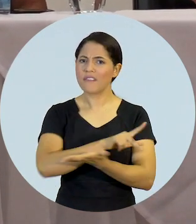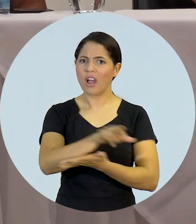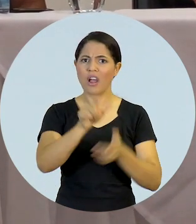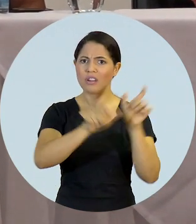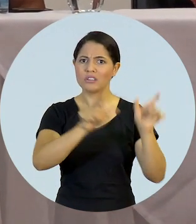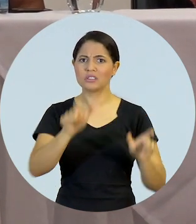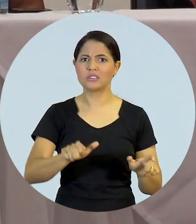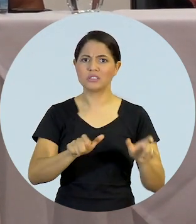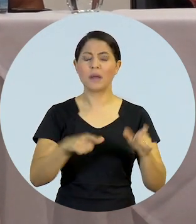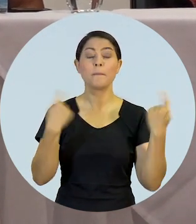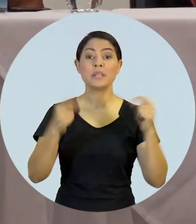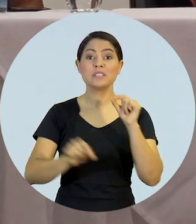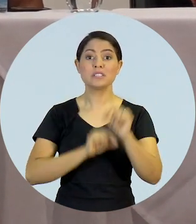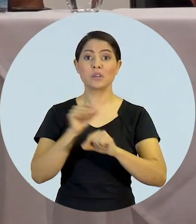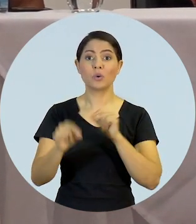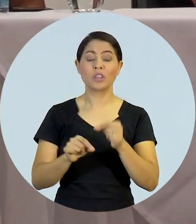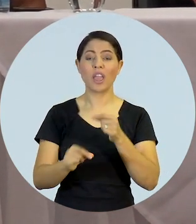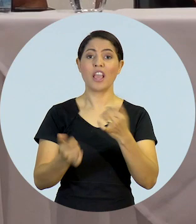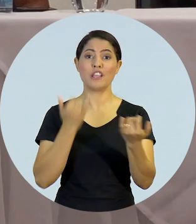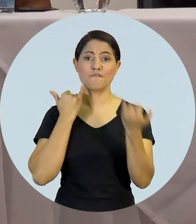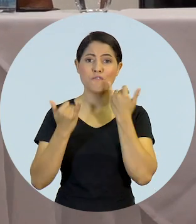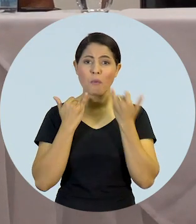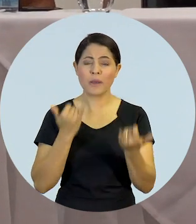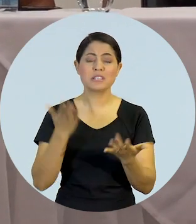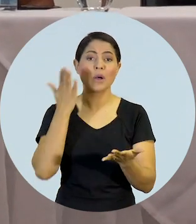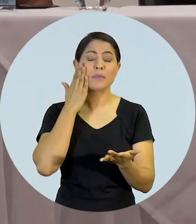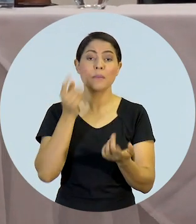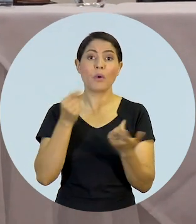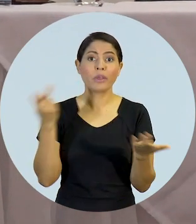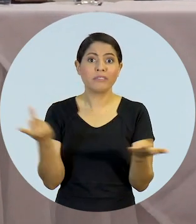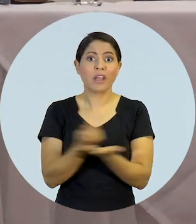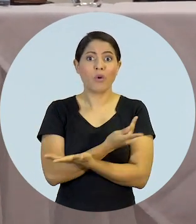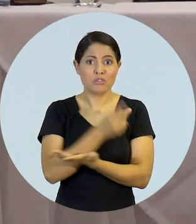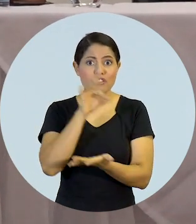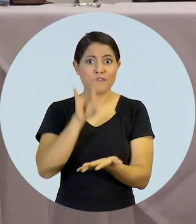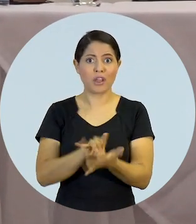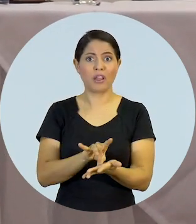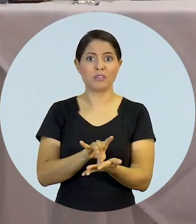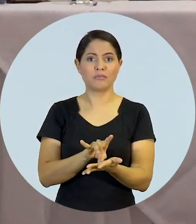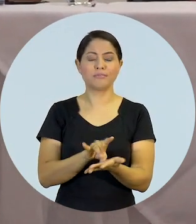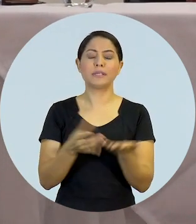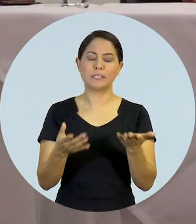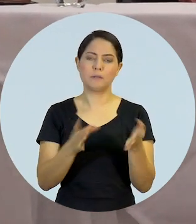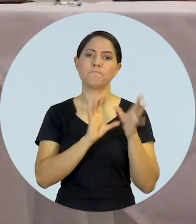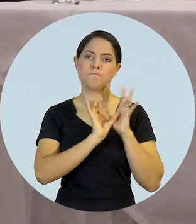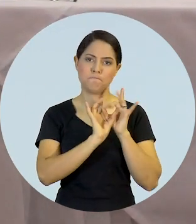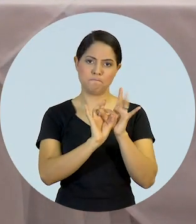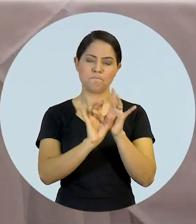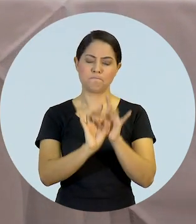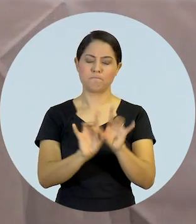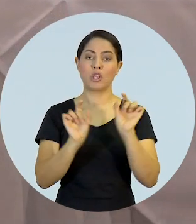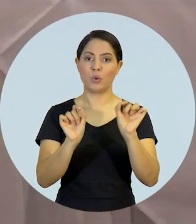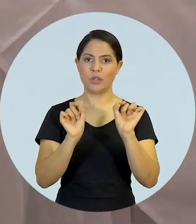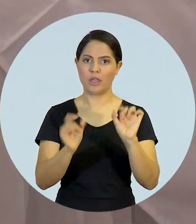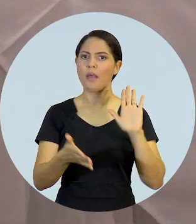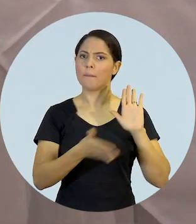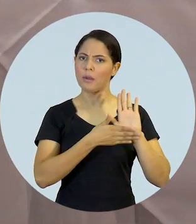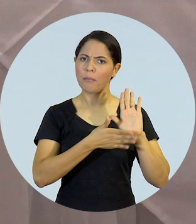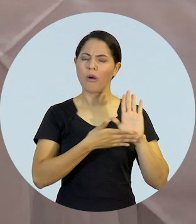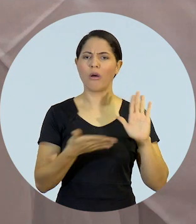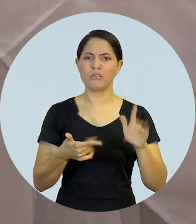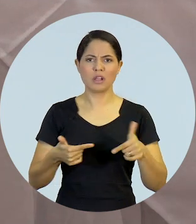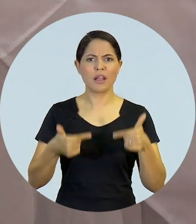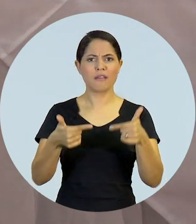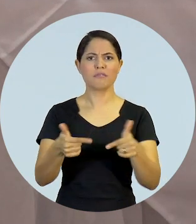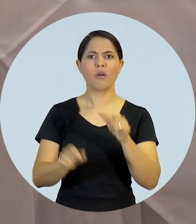uma possibilidade de coletar essas informações. Então, nesse contexto, o que eu trago como